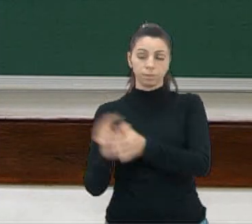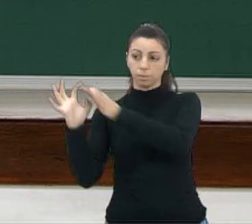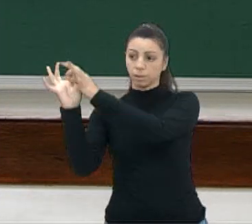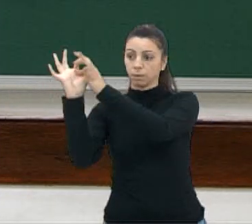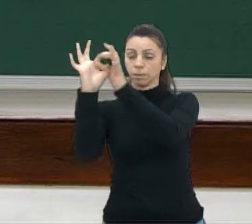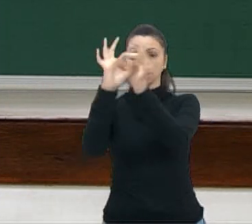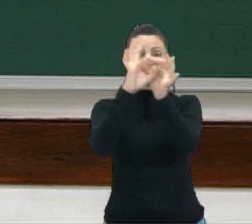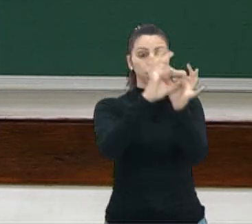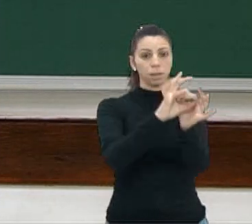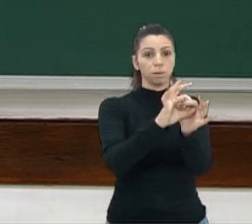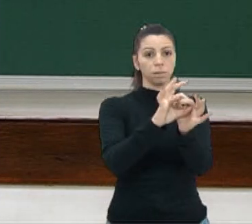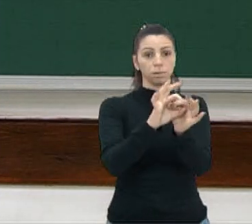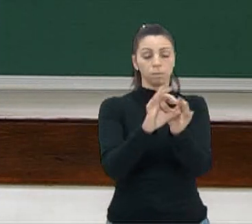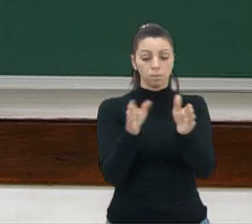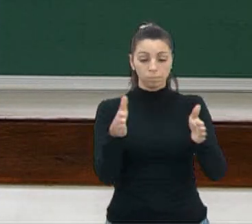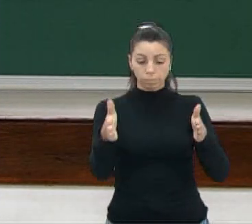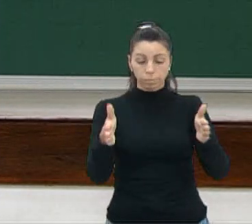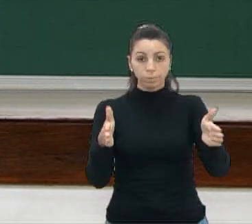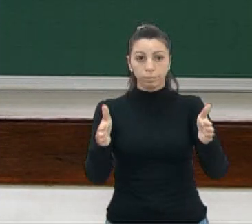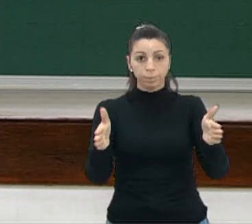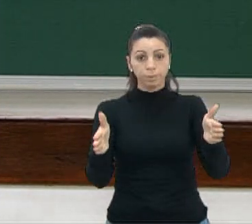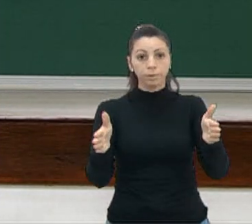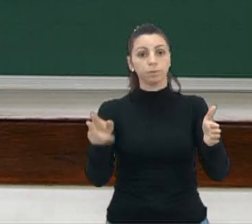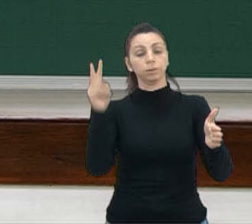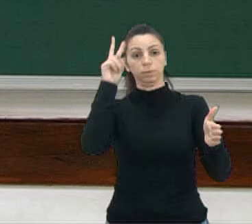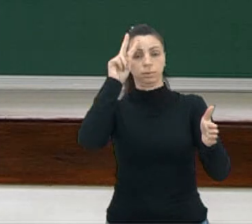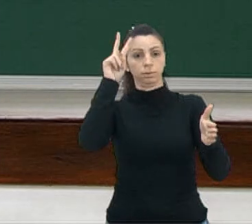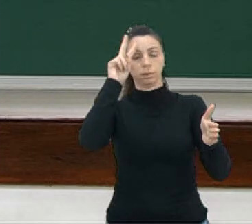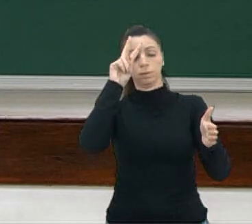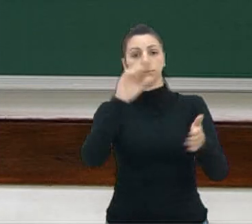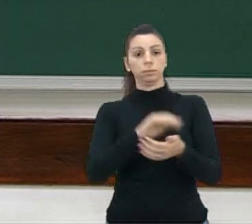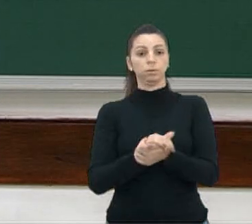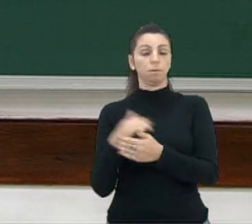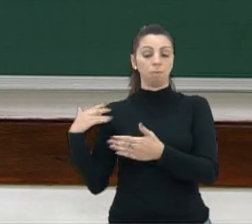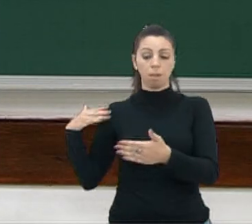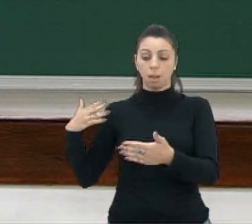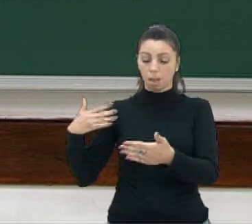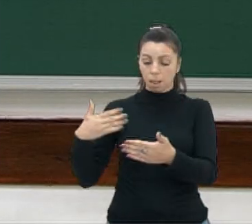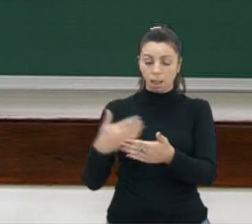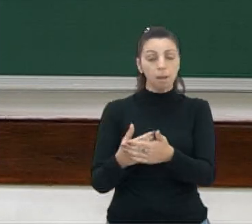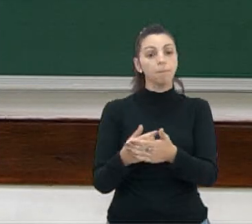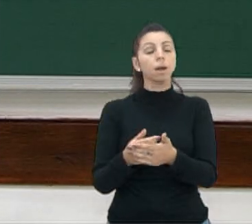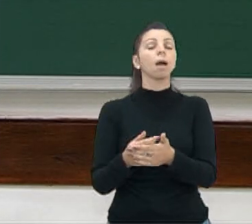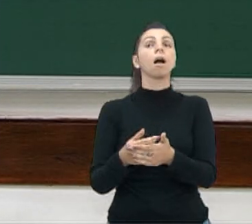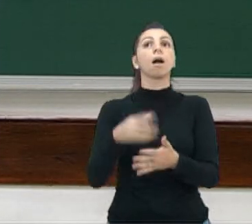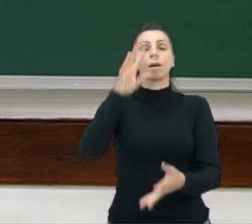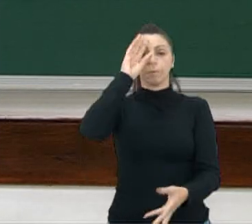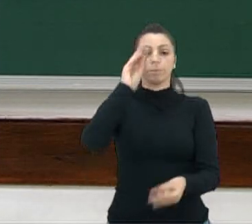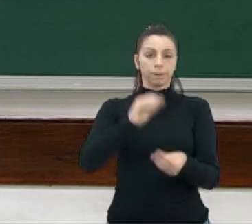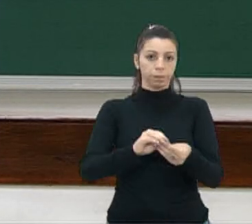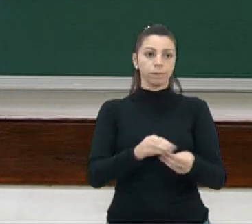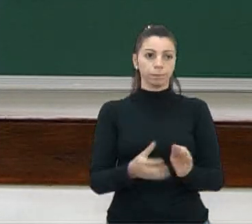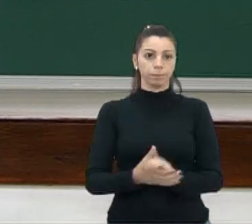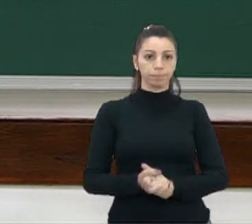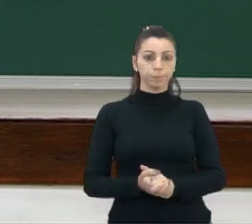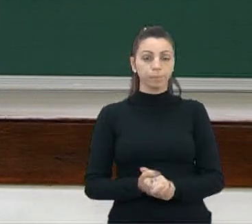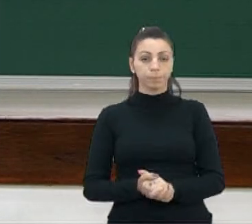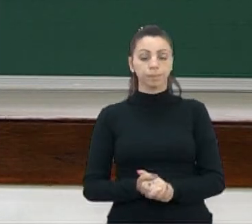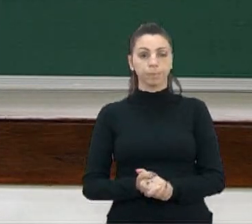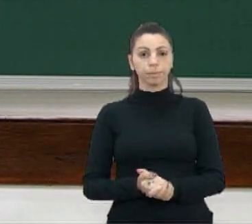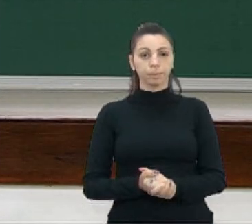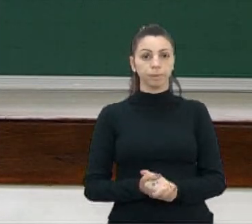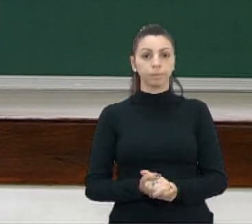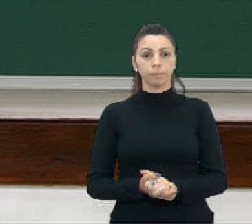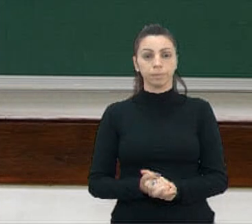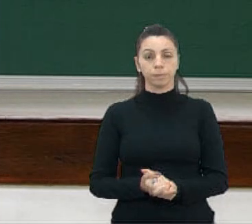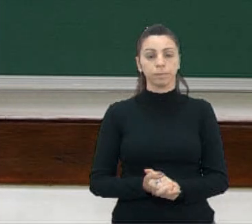histórico, né, o momento em que ela foi produzida para seu entendimento. A charge, ela é oriunda da história em quadrinho, né, da HQ.